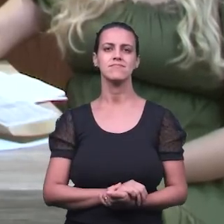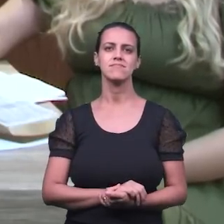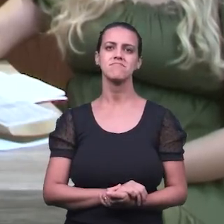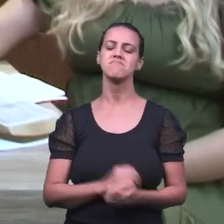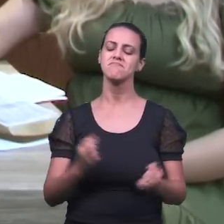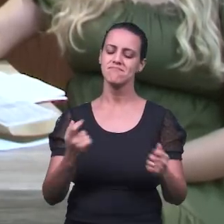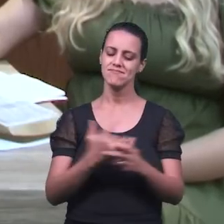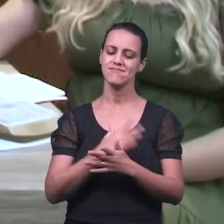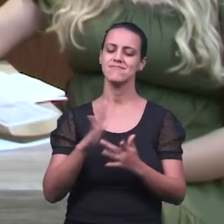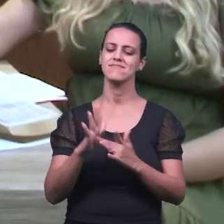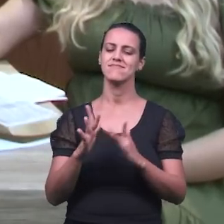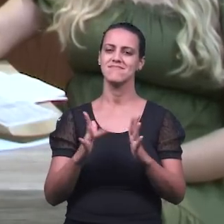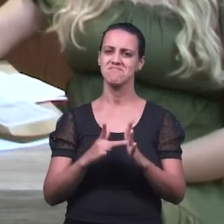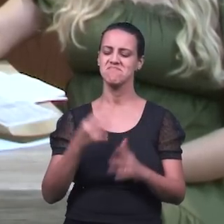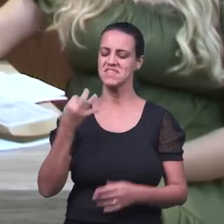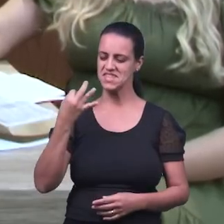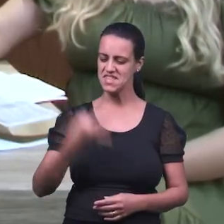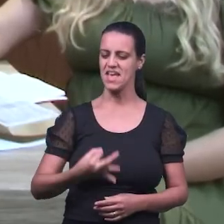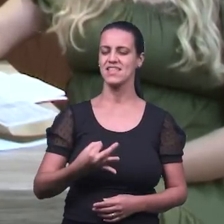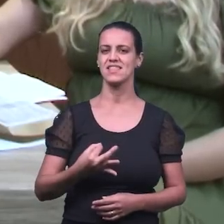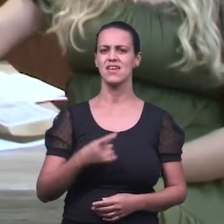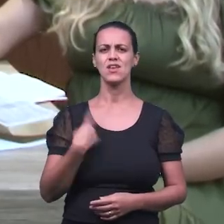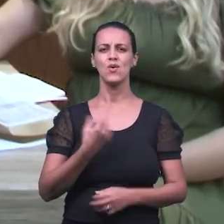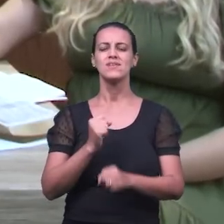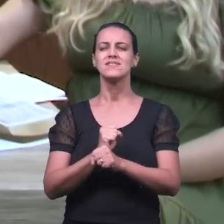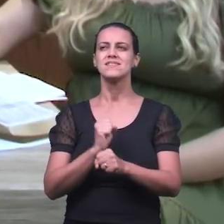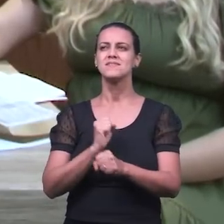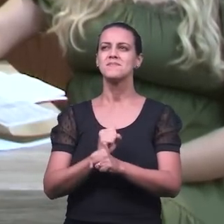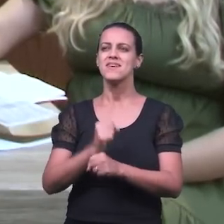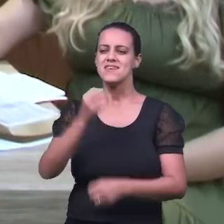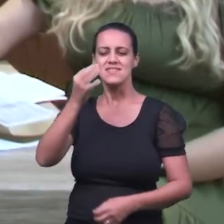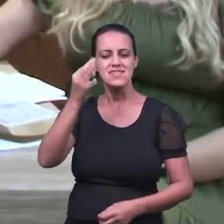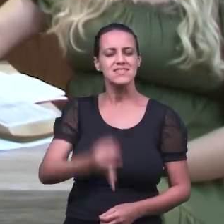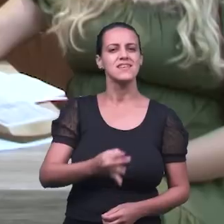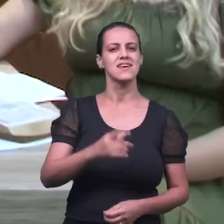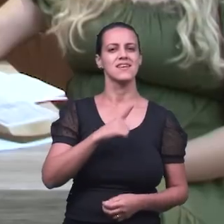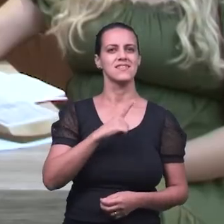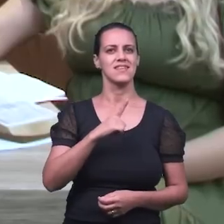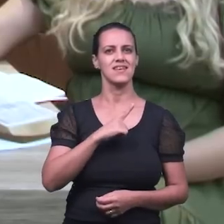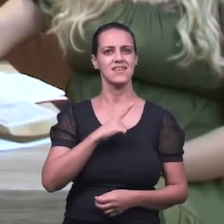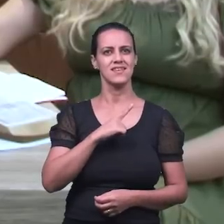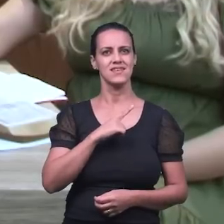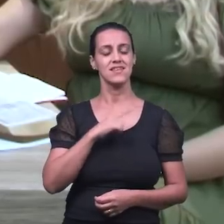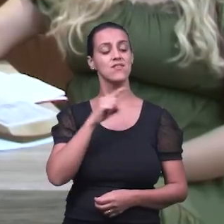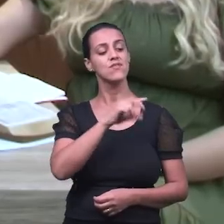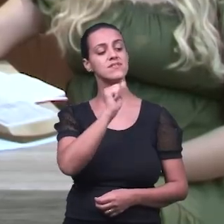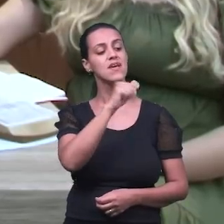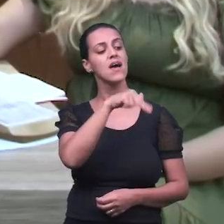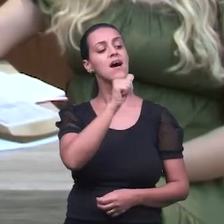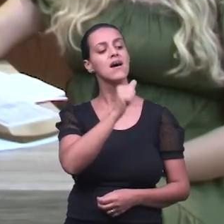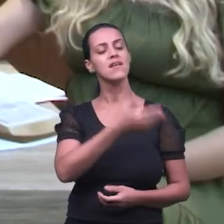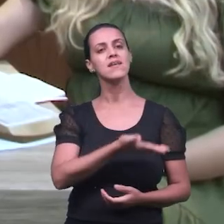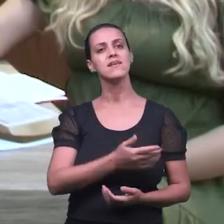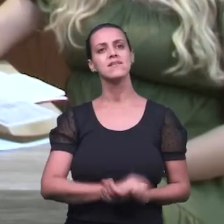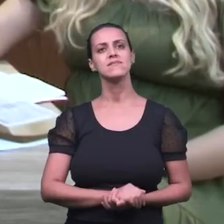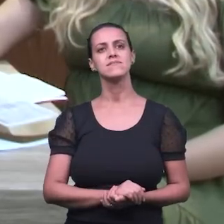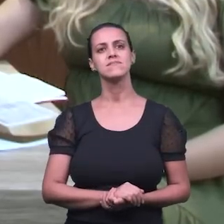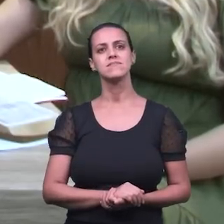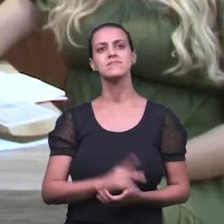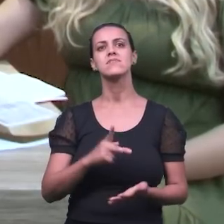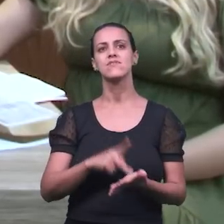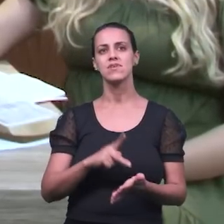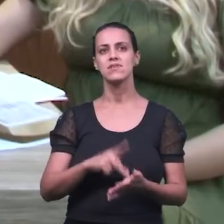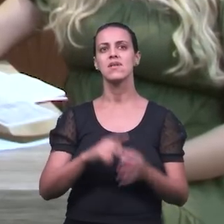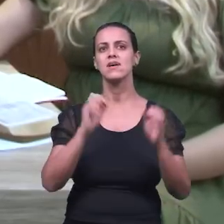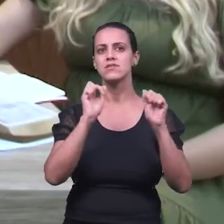Jesus. Essa é a nossa certeza, não é uma esperança, é uma certeza. E você, Ana Beatriz? Amém, pastor. Realmente